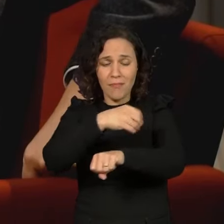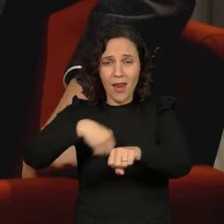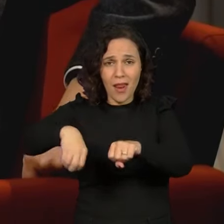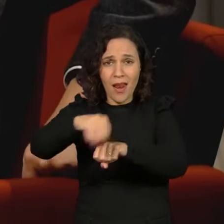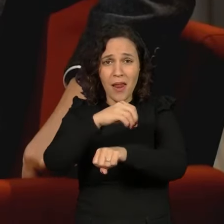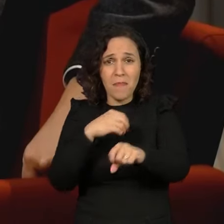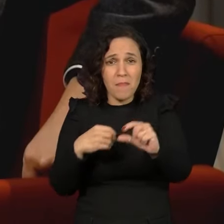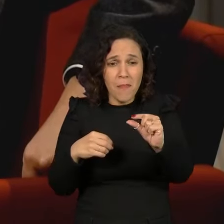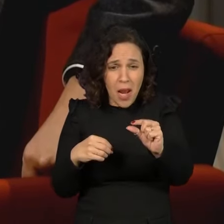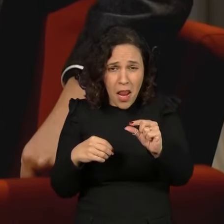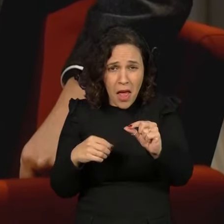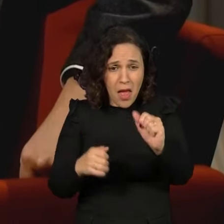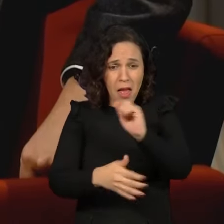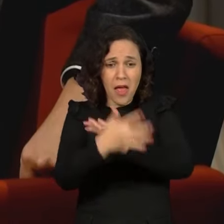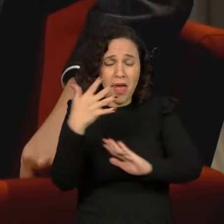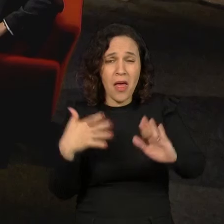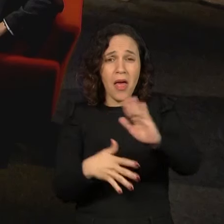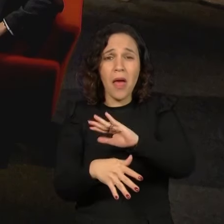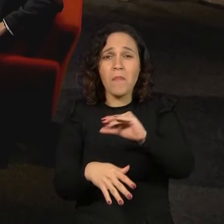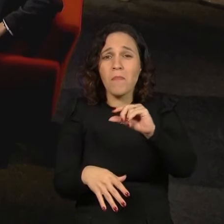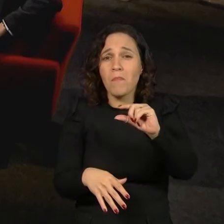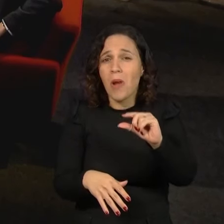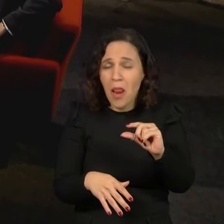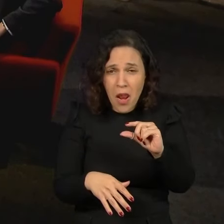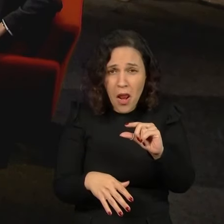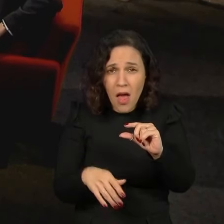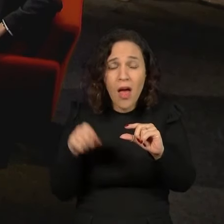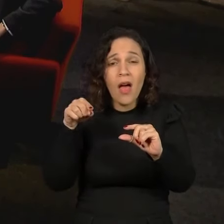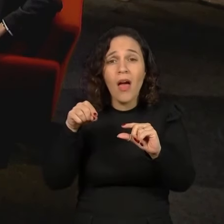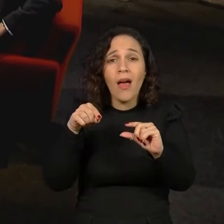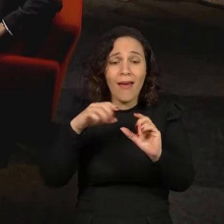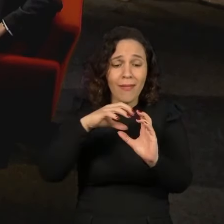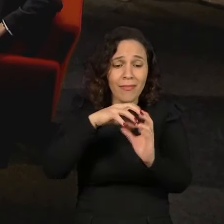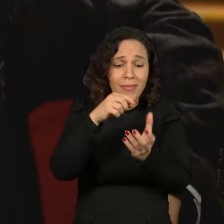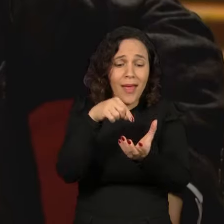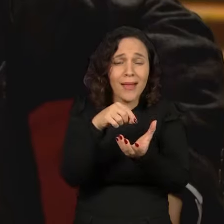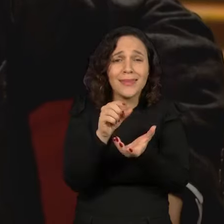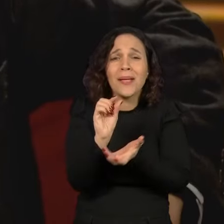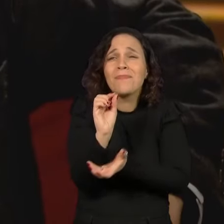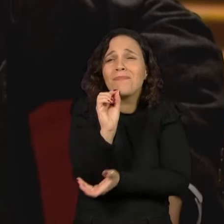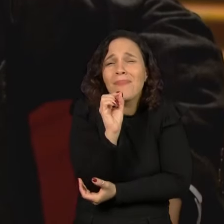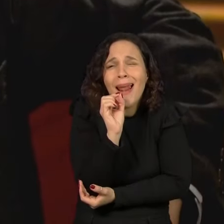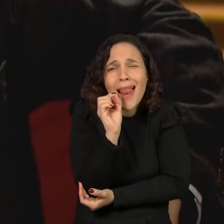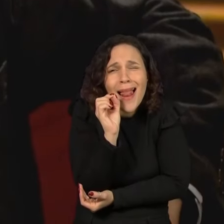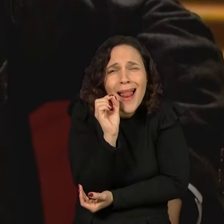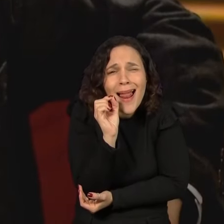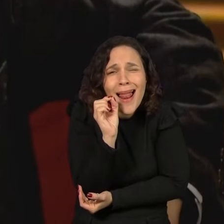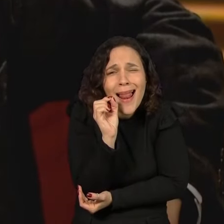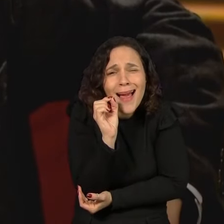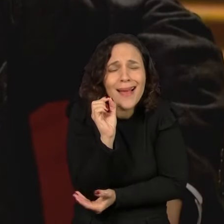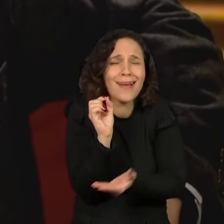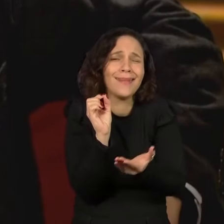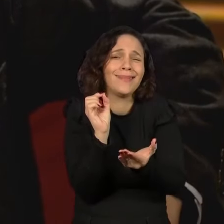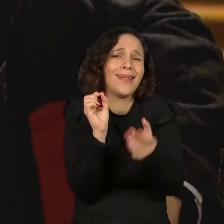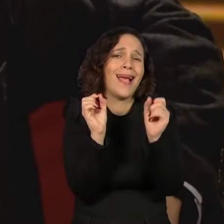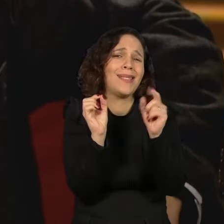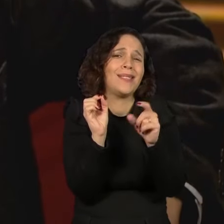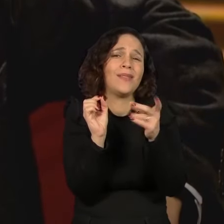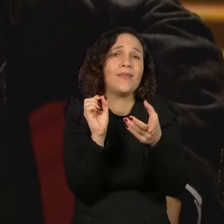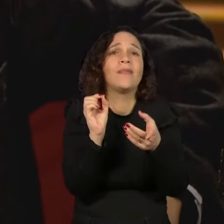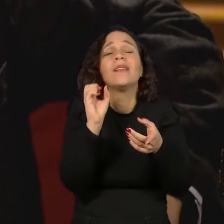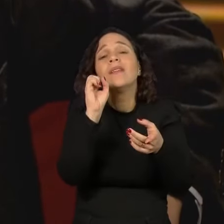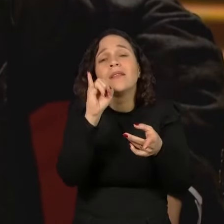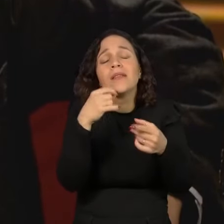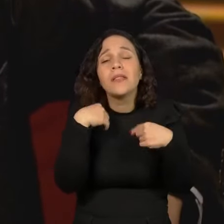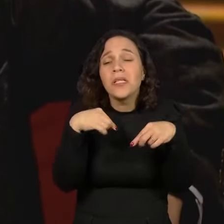Via Láctea insignificante a Terra é uma porrinha azul que se você não tiver com óculos de